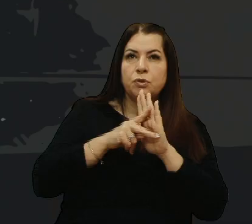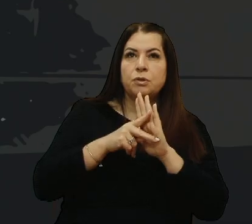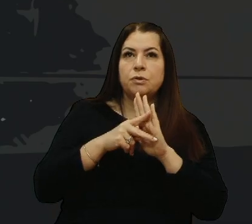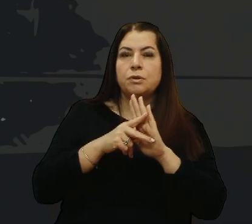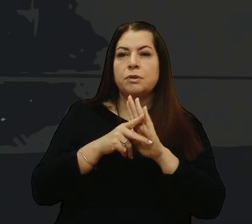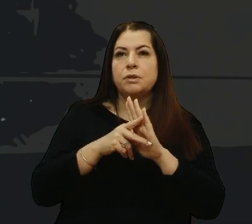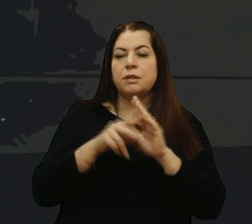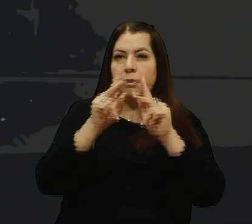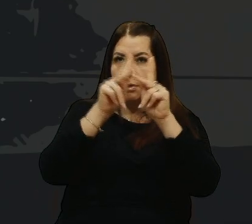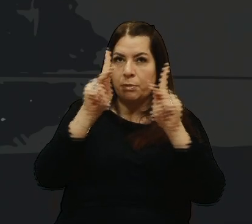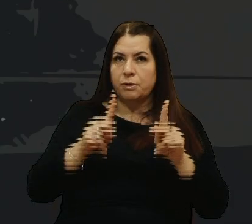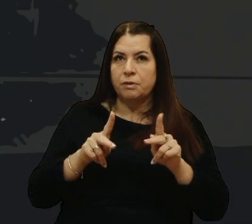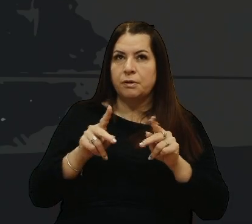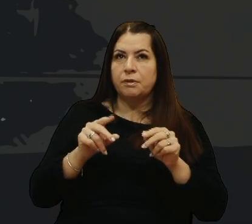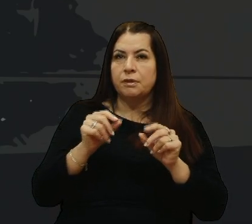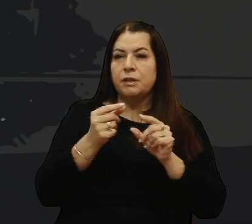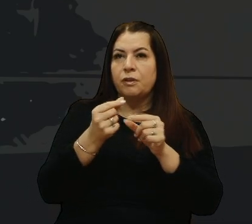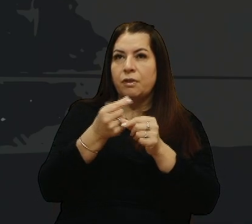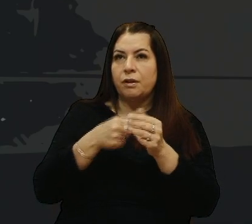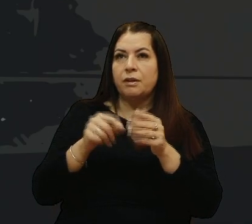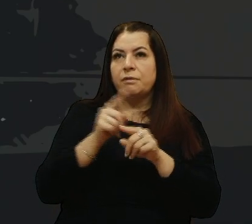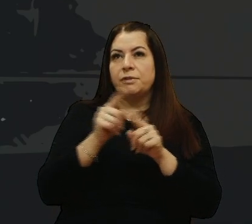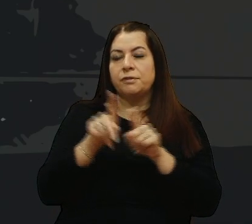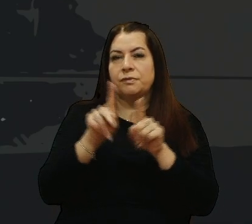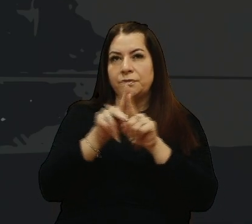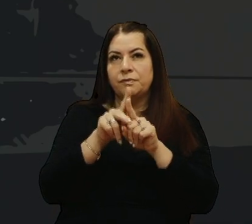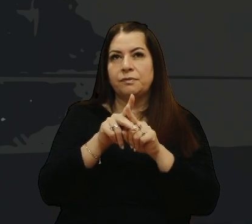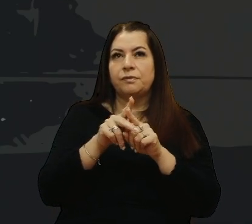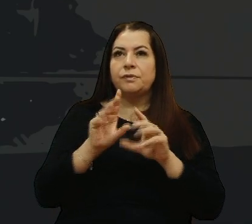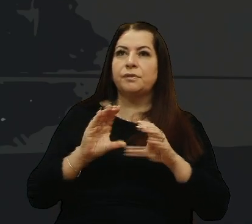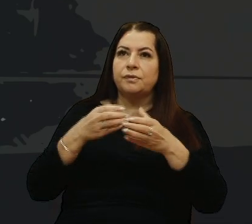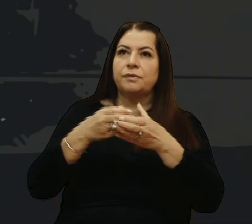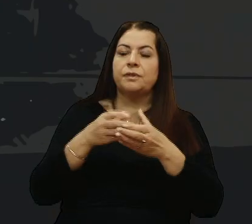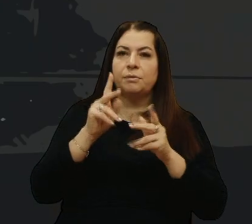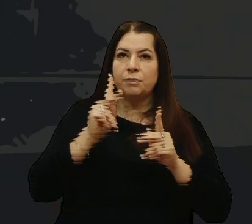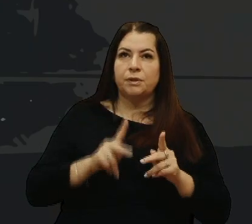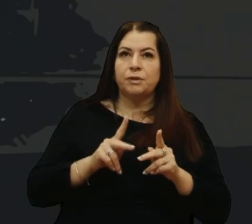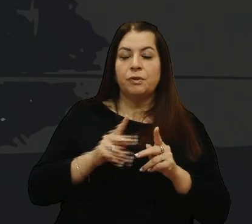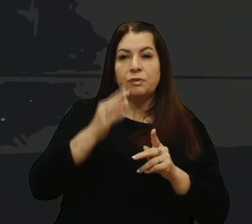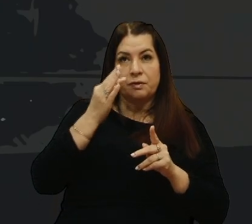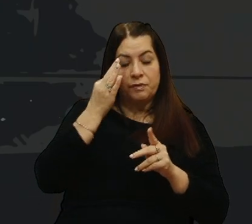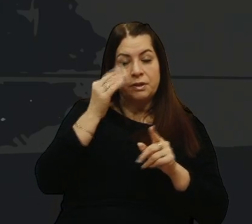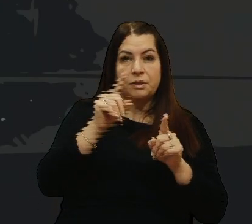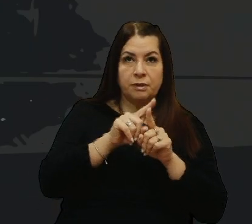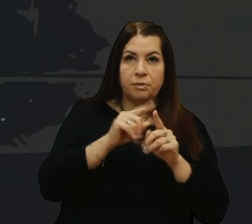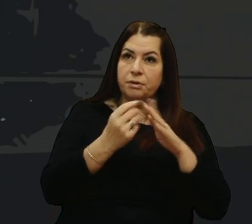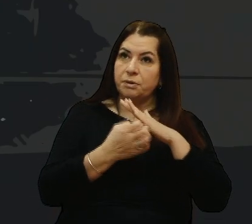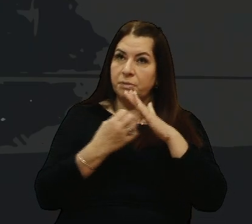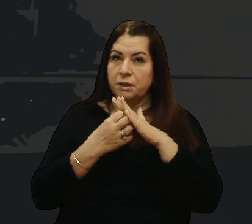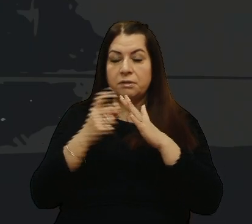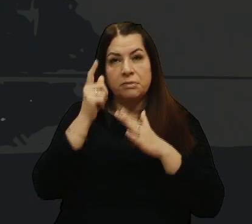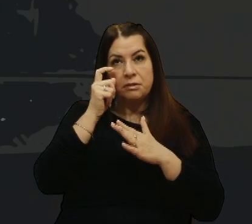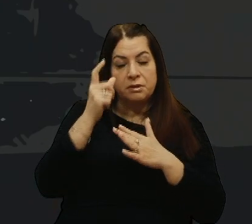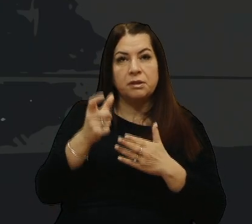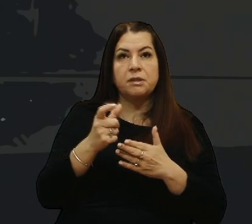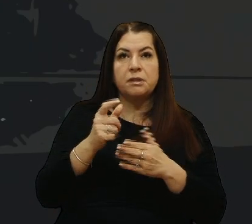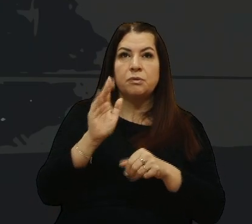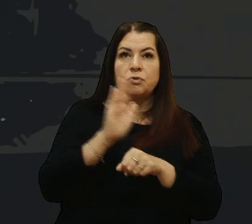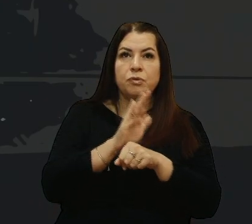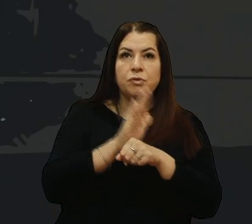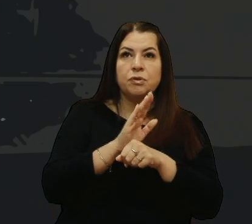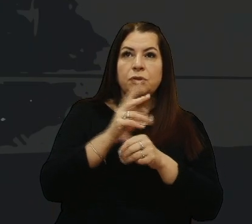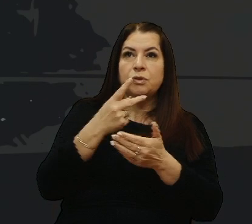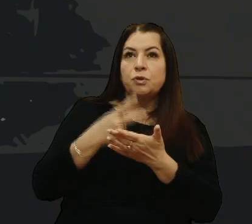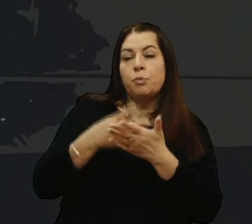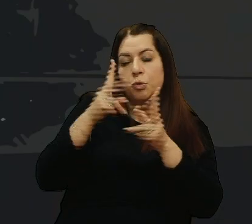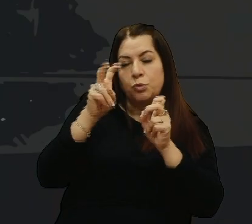criei uma plataforma de financiamento coletivo, também destinada à pessoa física, mas também empresas que tenham interesse em colaborar nesse